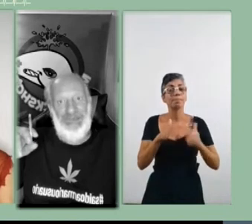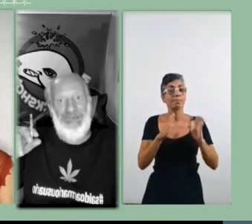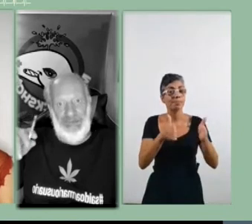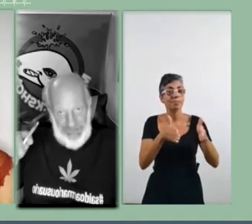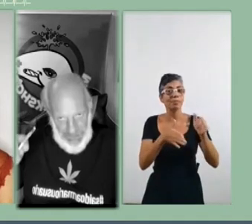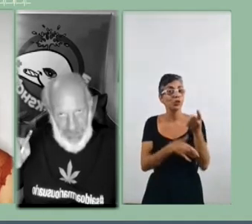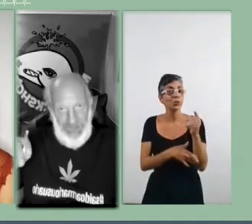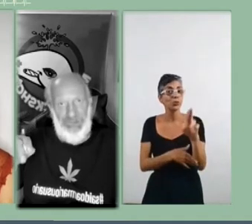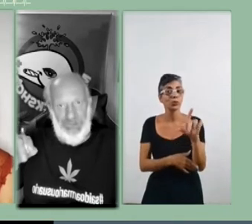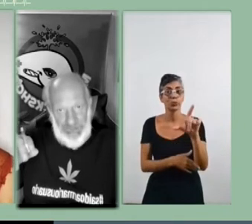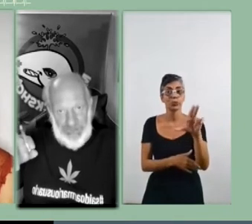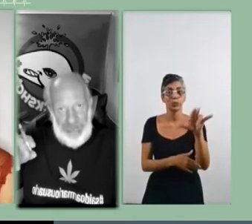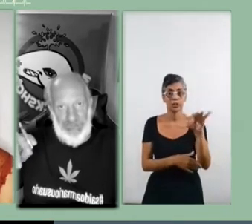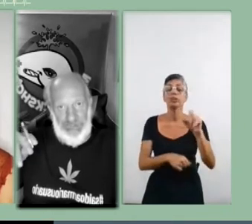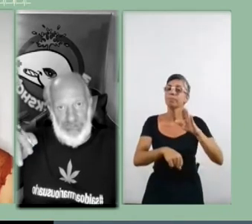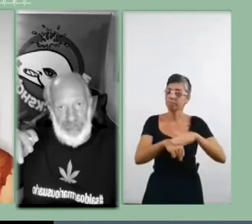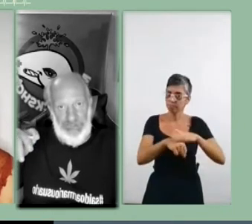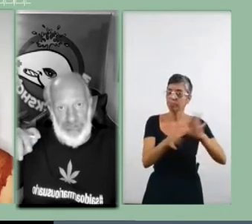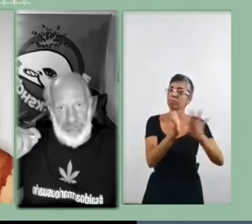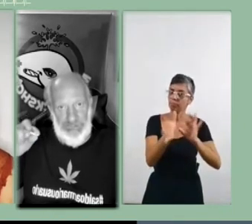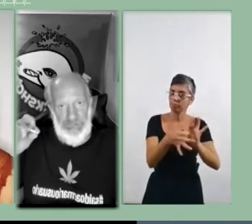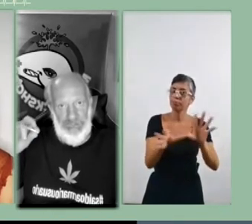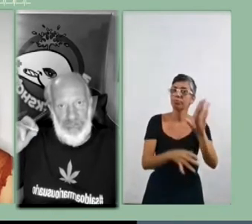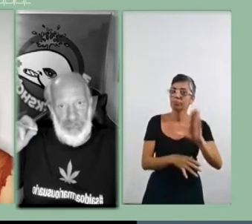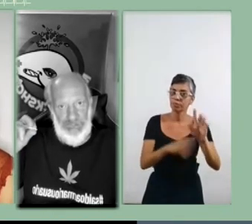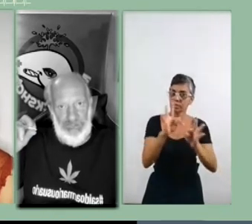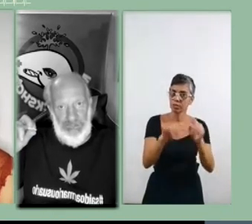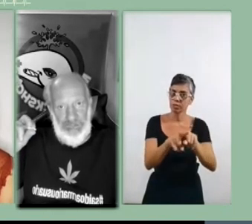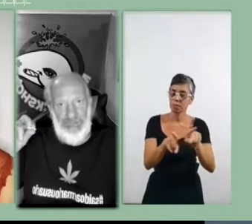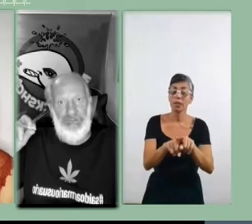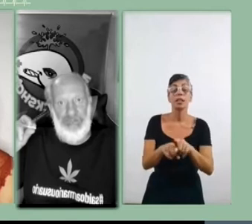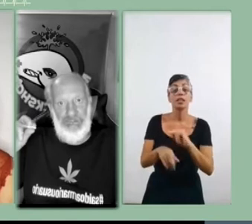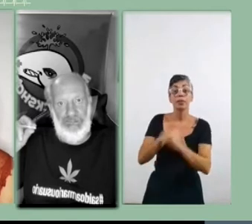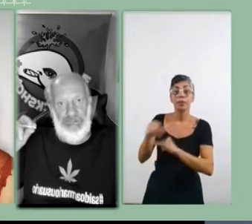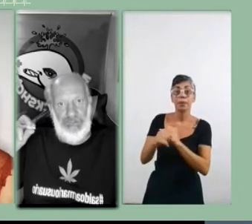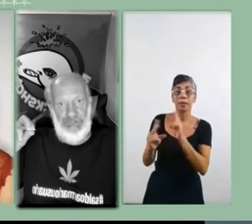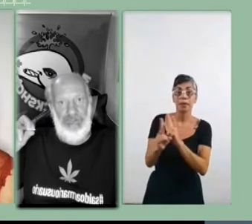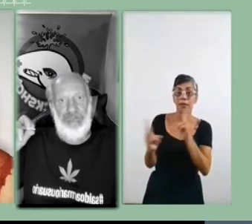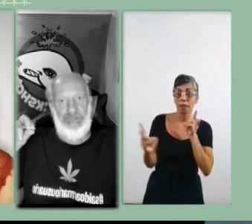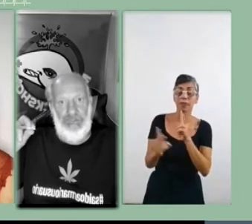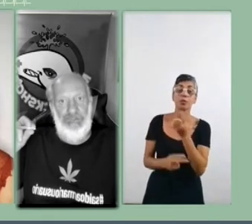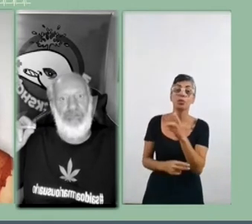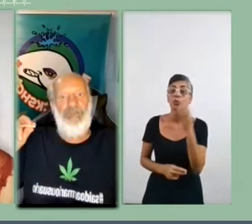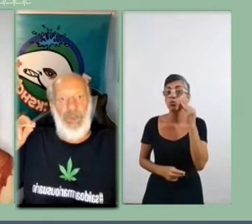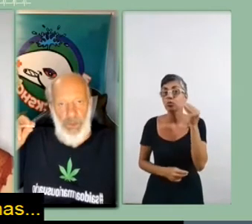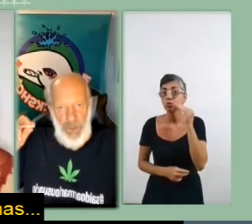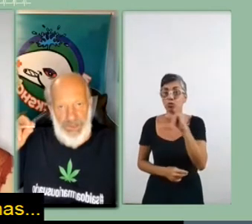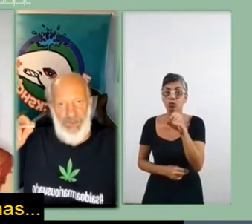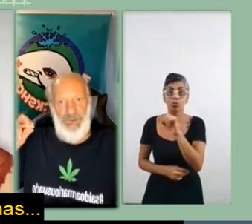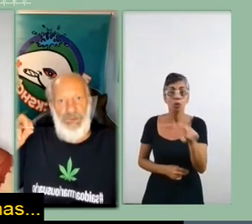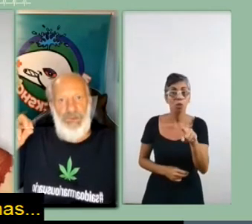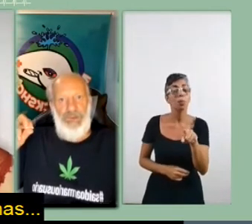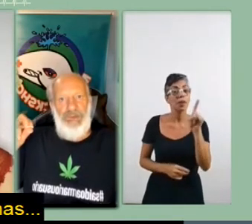é prescritor, e em online com o Dr. João Normanha, que é o médico do Felipe do Curando Ivo.